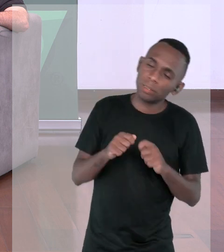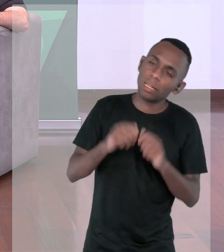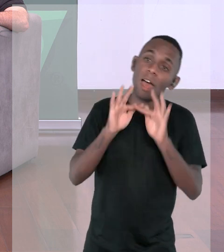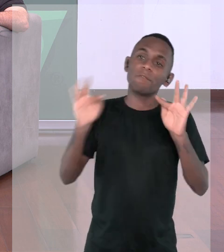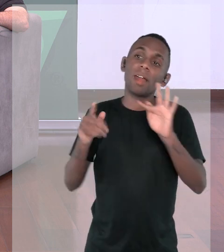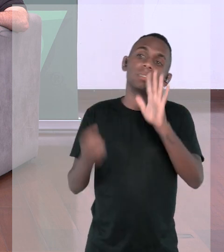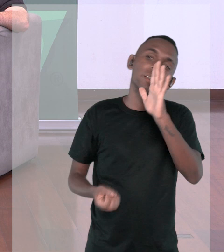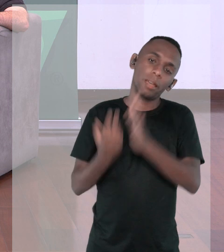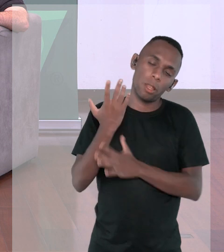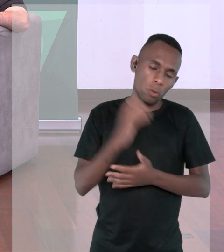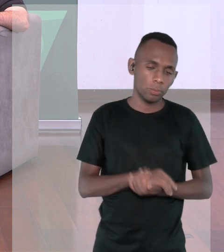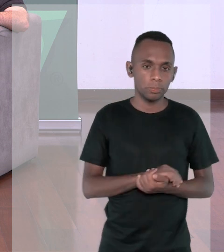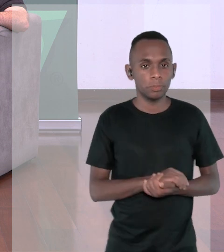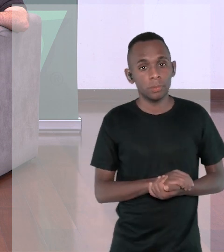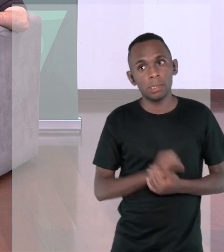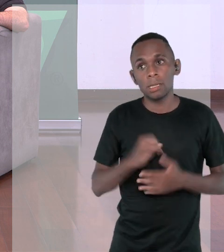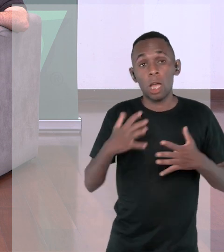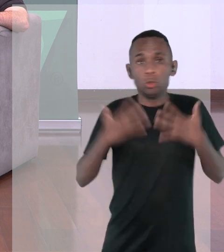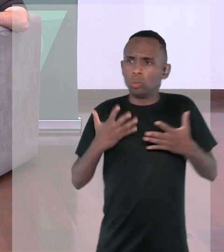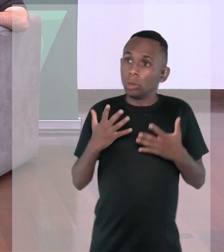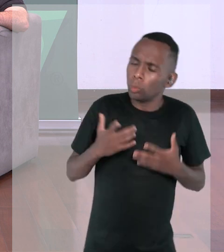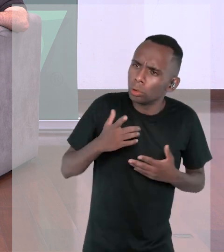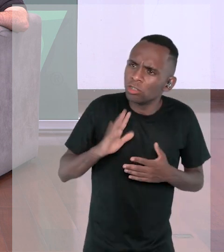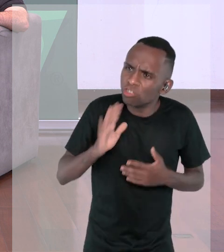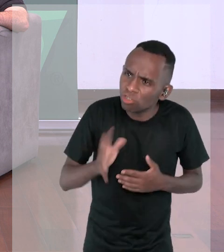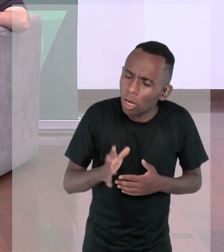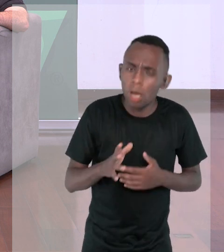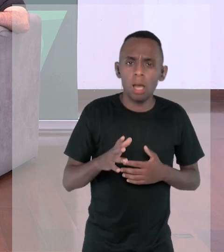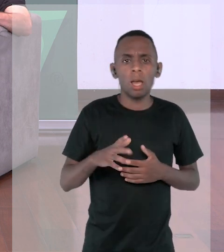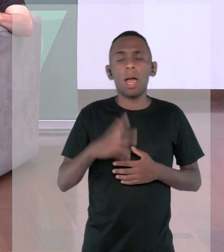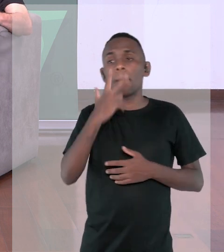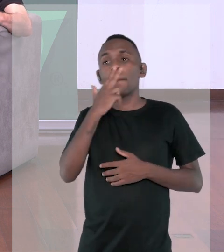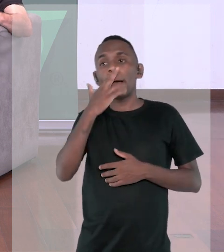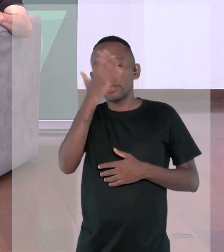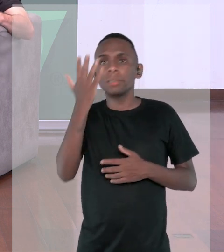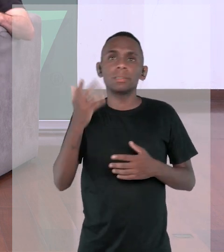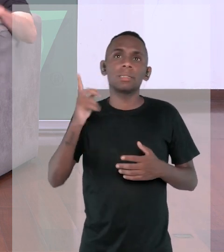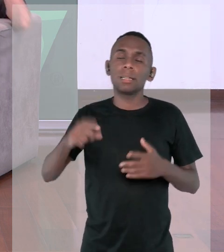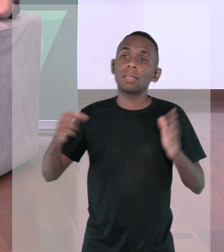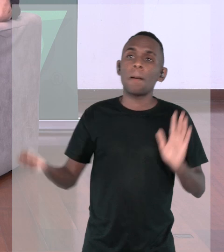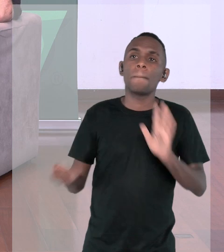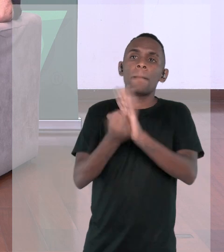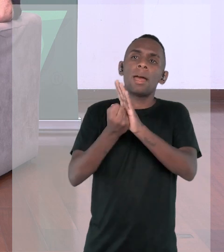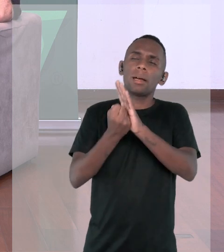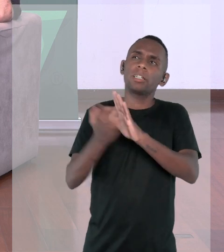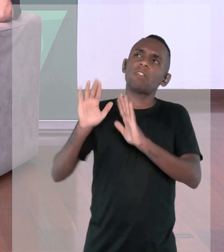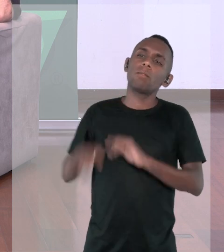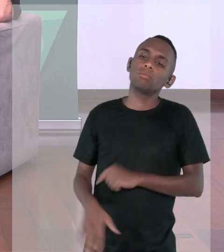frase que você criou. E na hora que você assusta de novo, parece que eles nasceram com aquela frase que você